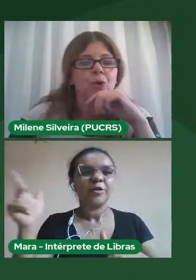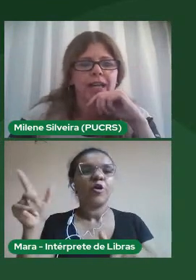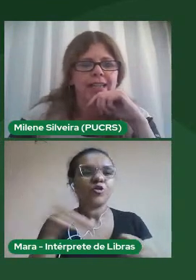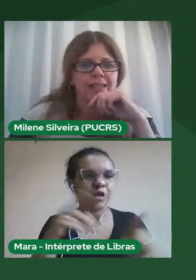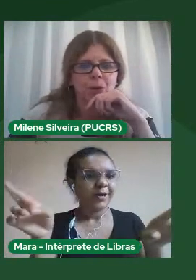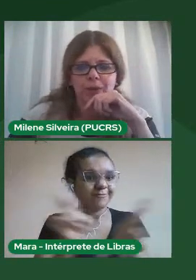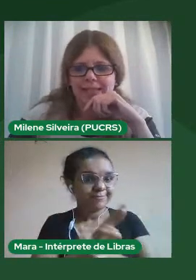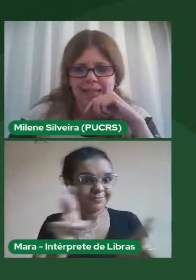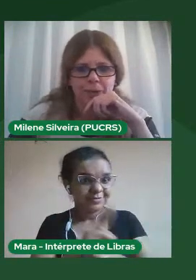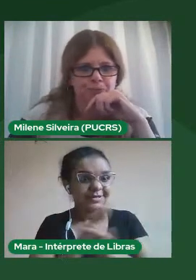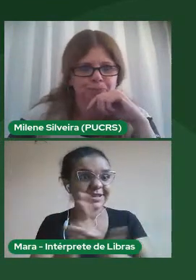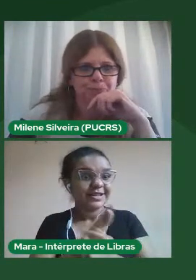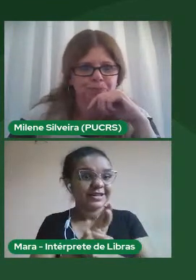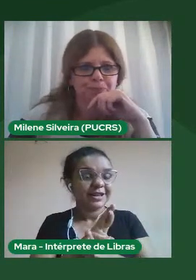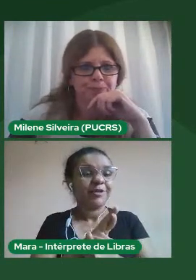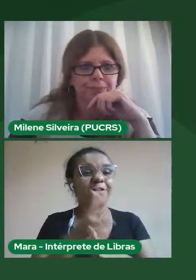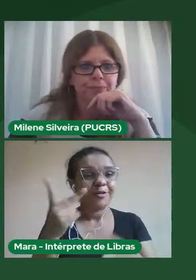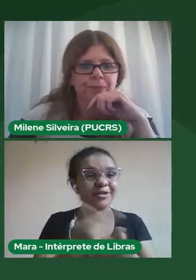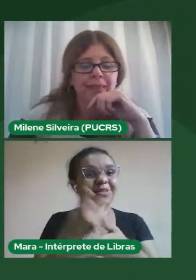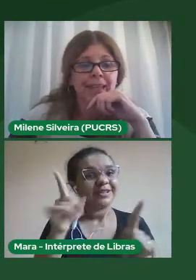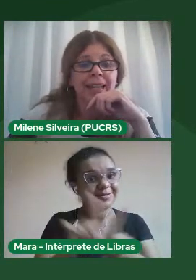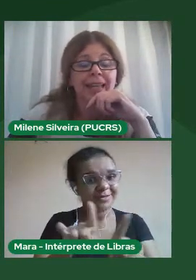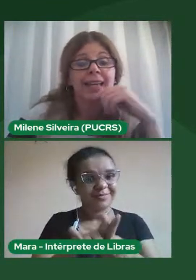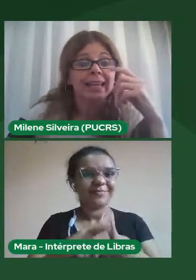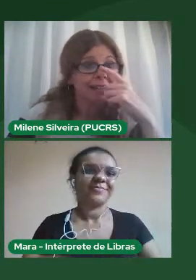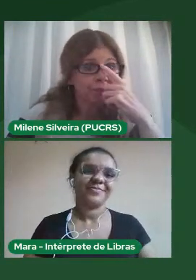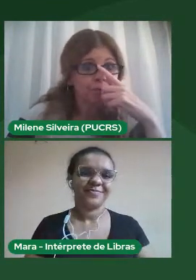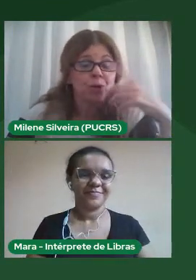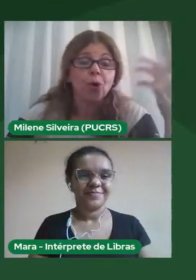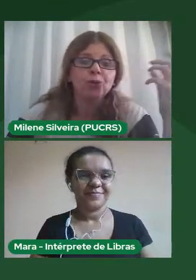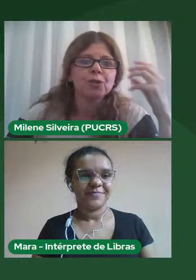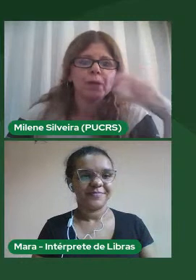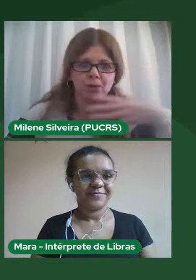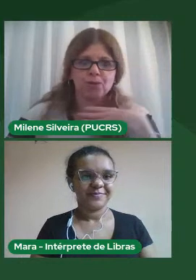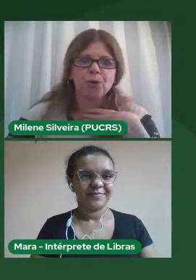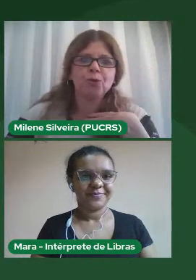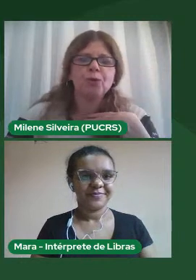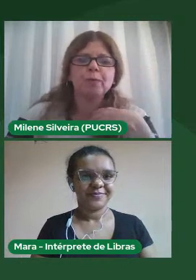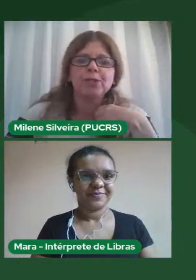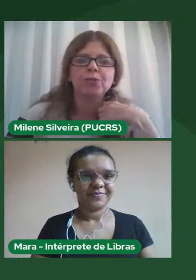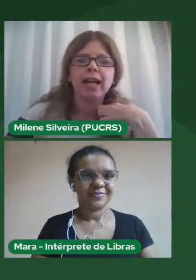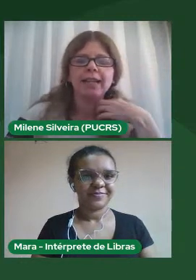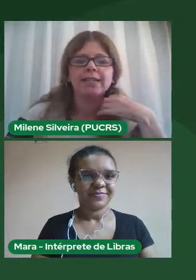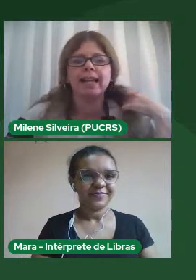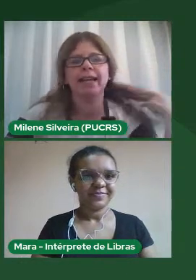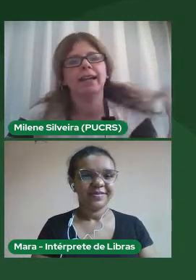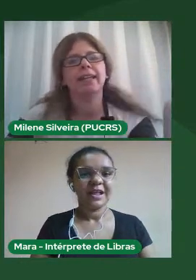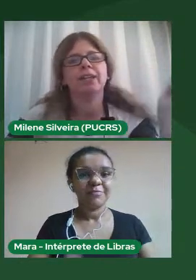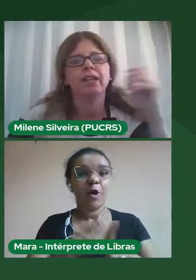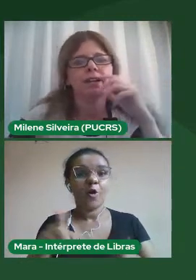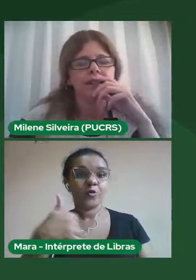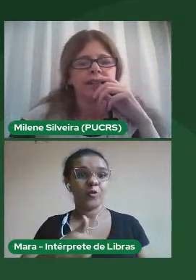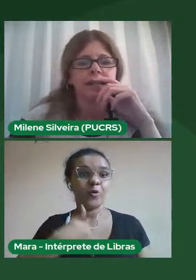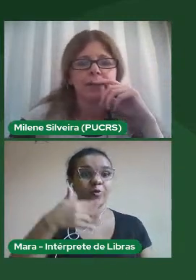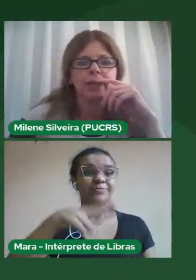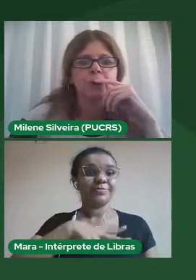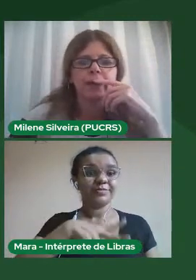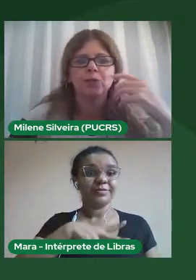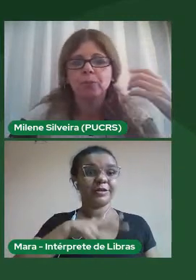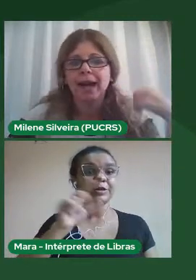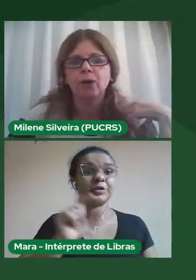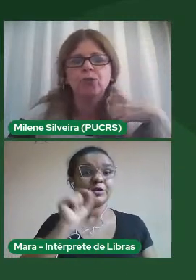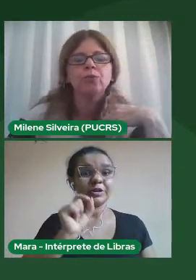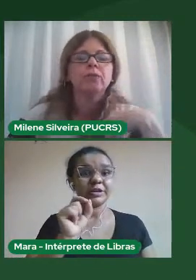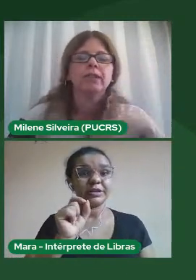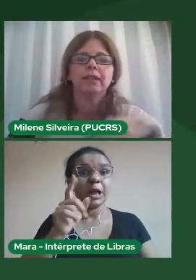né, decorrentes, aconteceram. E outro dos meus orgulhos particulares, né, é que, em determinado